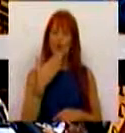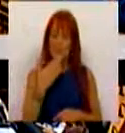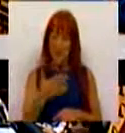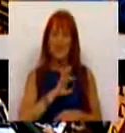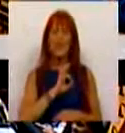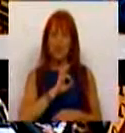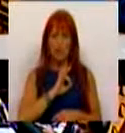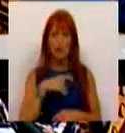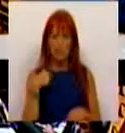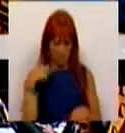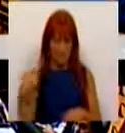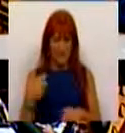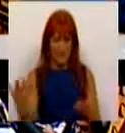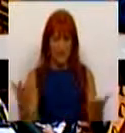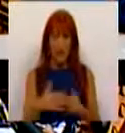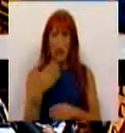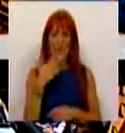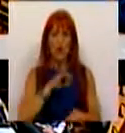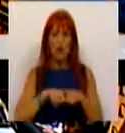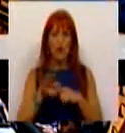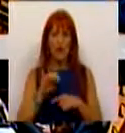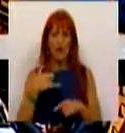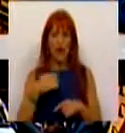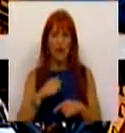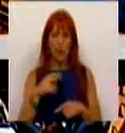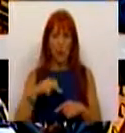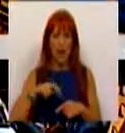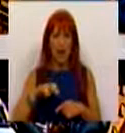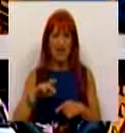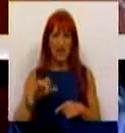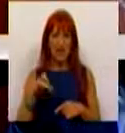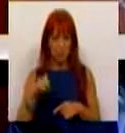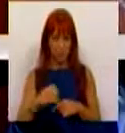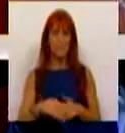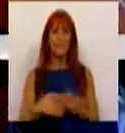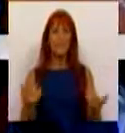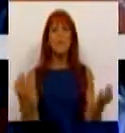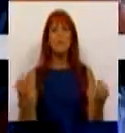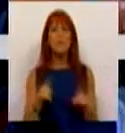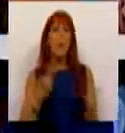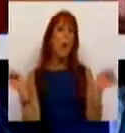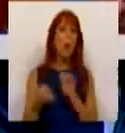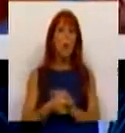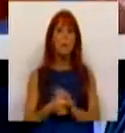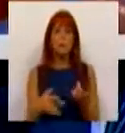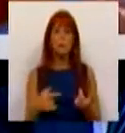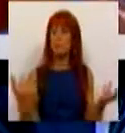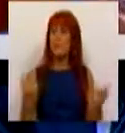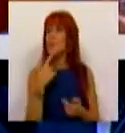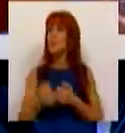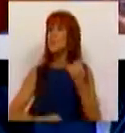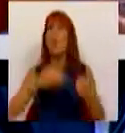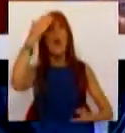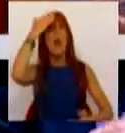Muito obrigado, Sr. Presidente. Muito obrigado, Sr. Deputado Fernando Anastácio. Efetivamente, ao contrário do que